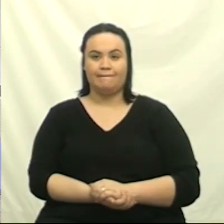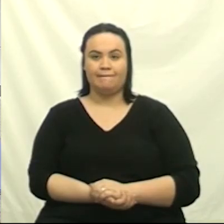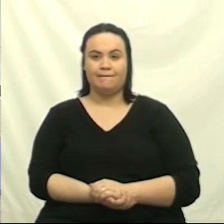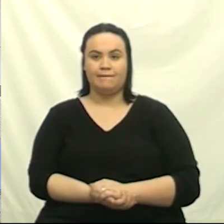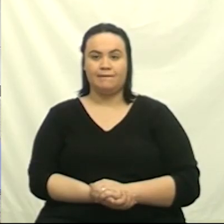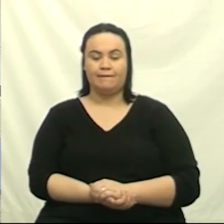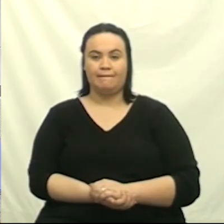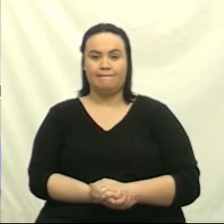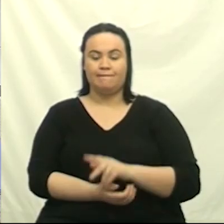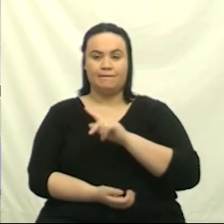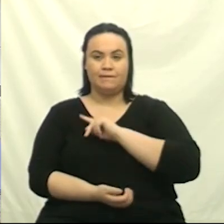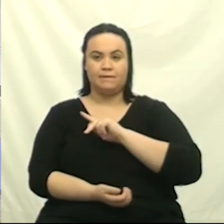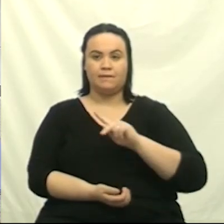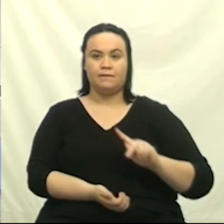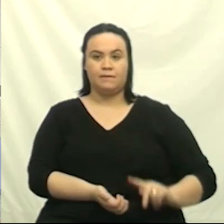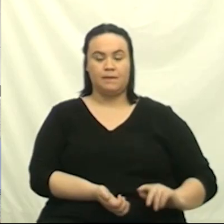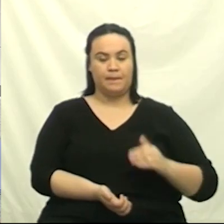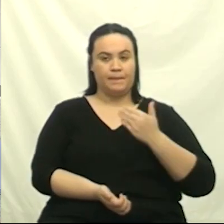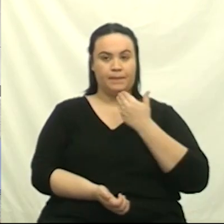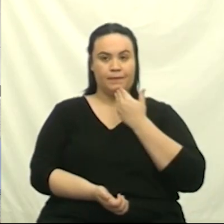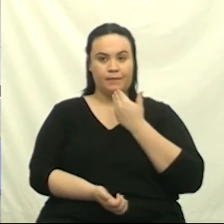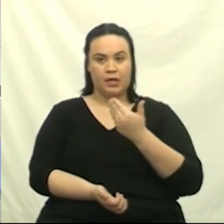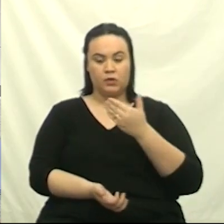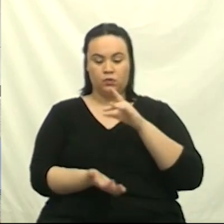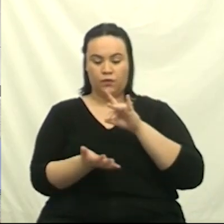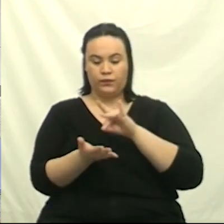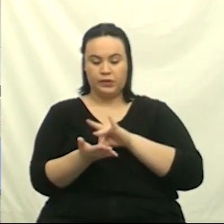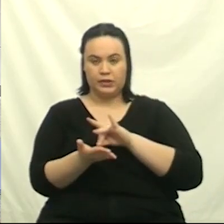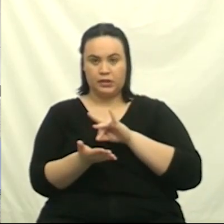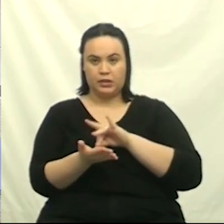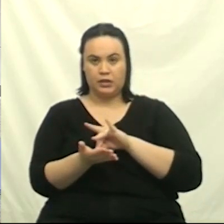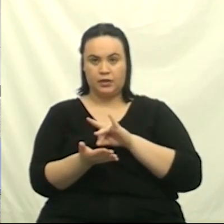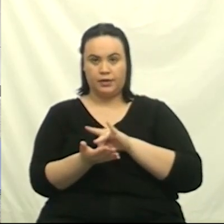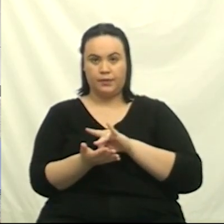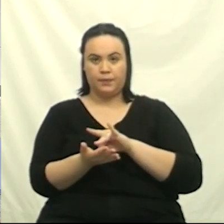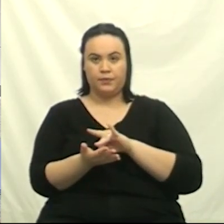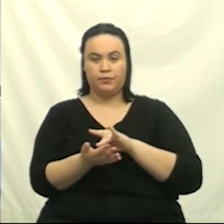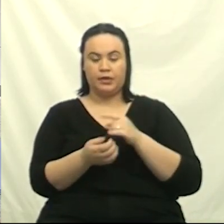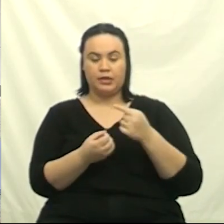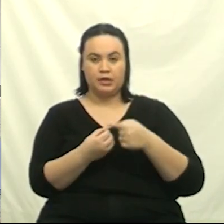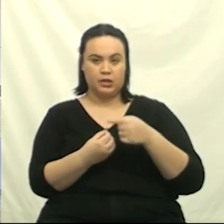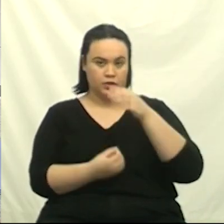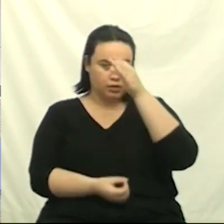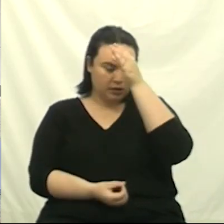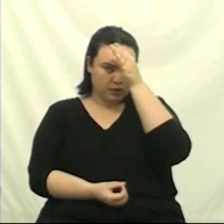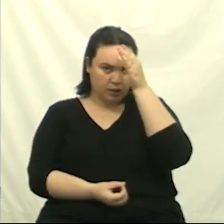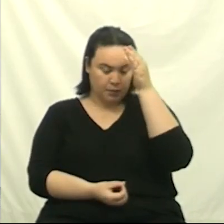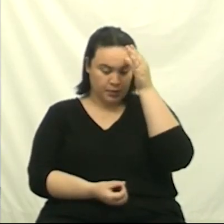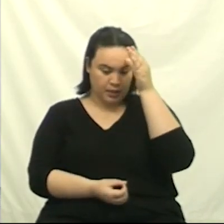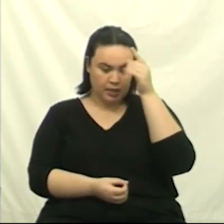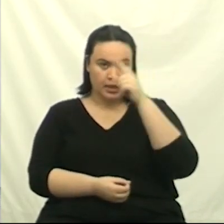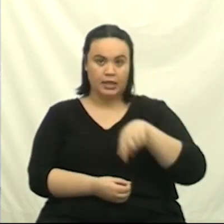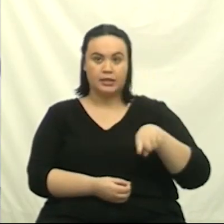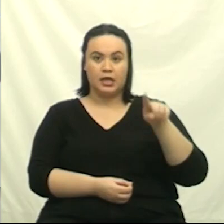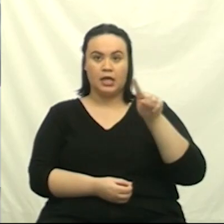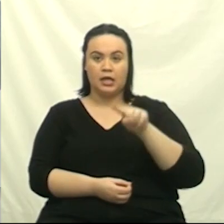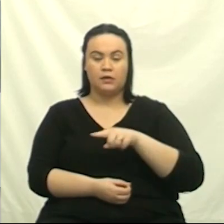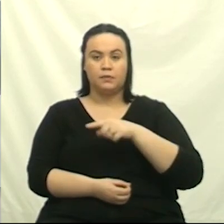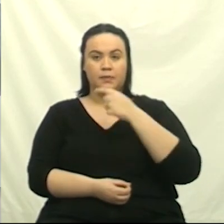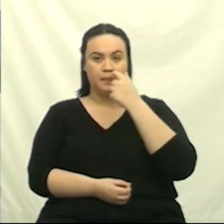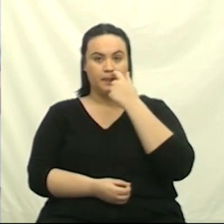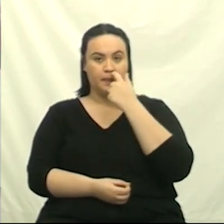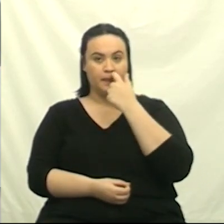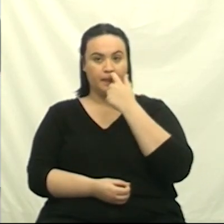senhor presidente eu peço que seja encaminhado um ofício à procuradoria do município cancelando a convocação